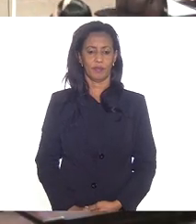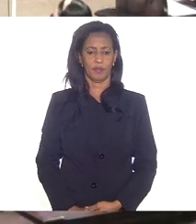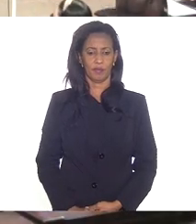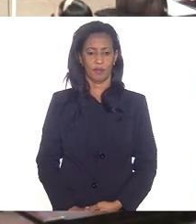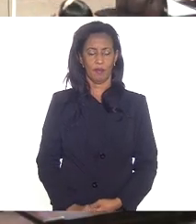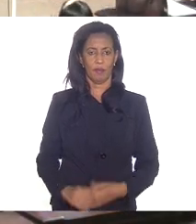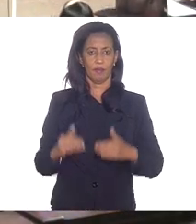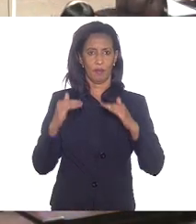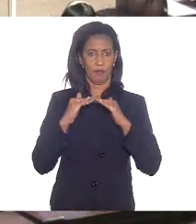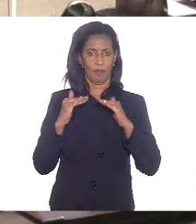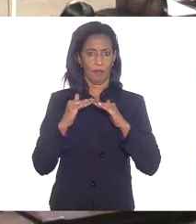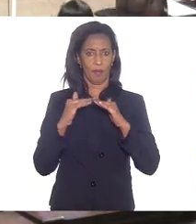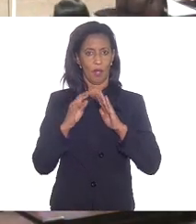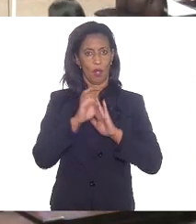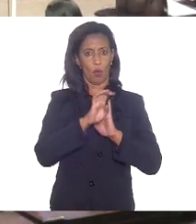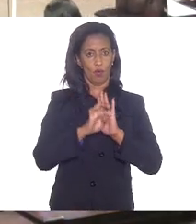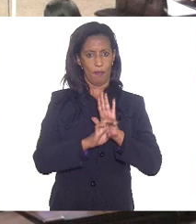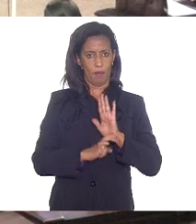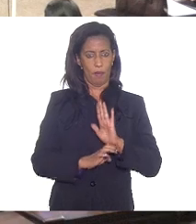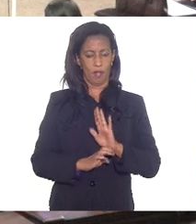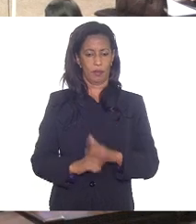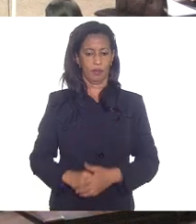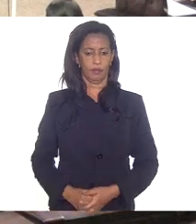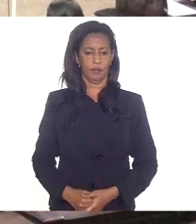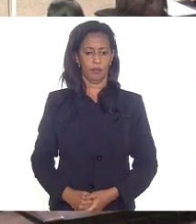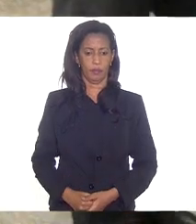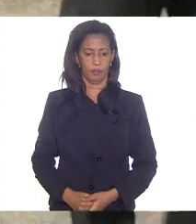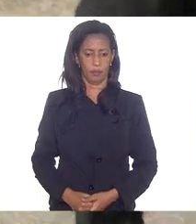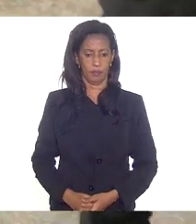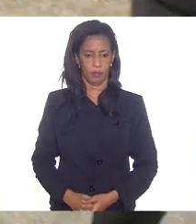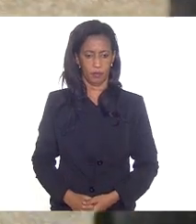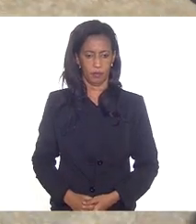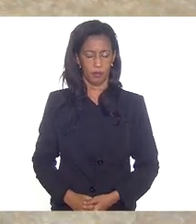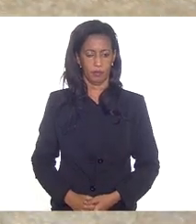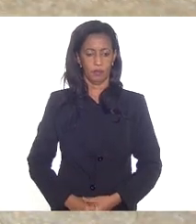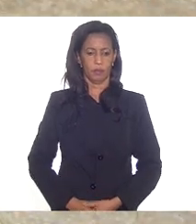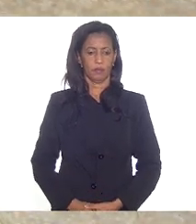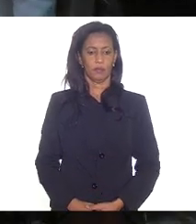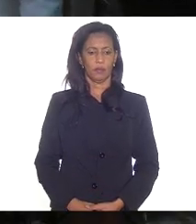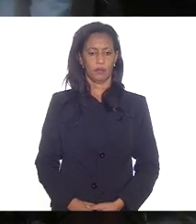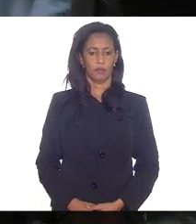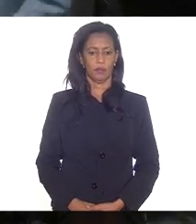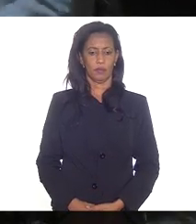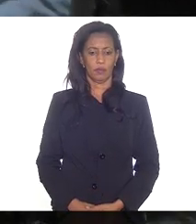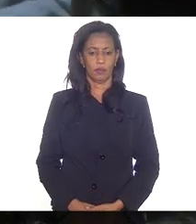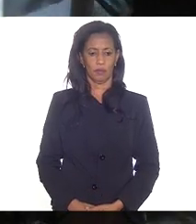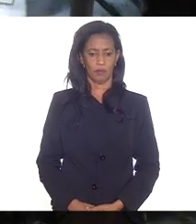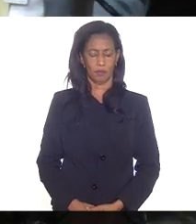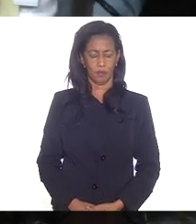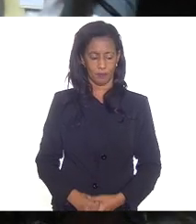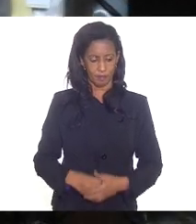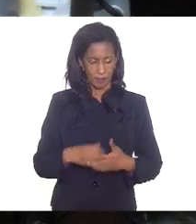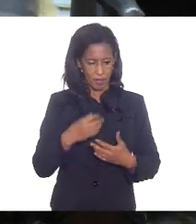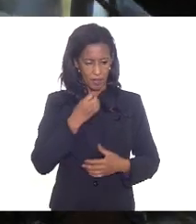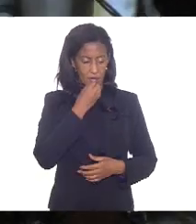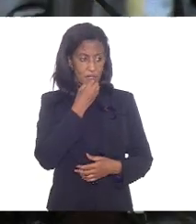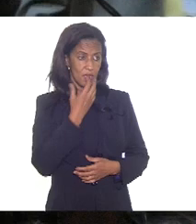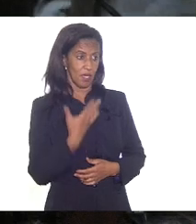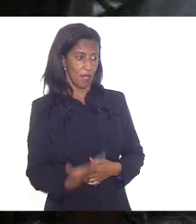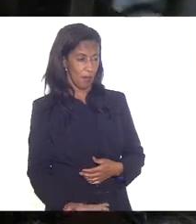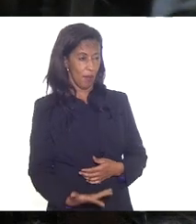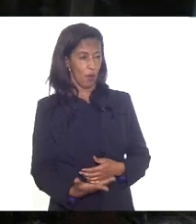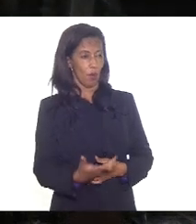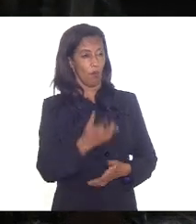Parecer favorável com emendas. Vou apresentar por escrito o parecer. Seria bom, deputada, porque tem um substitutivo da